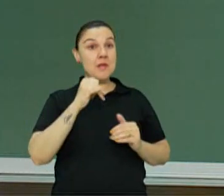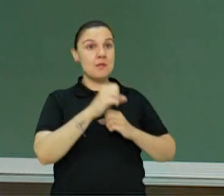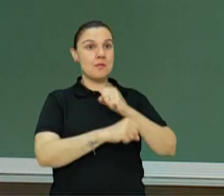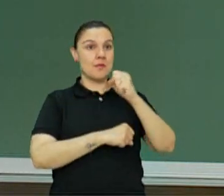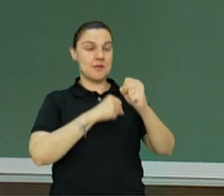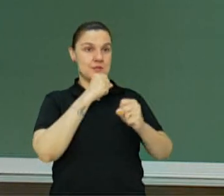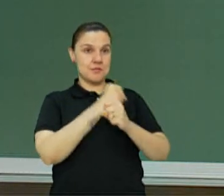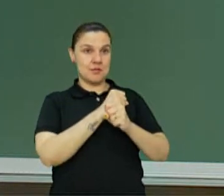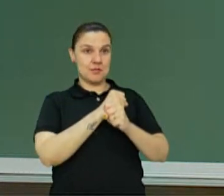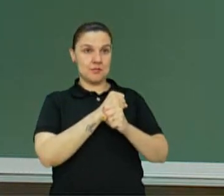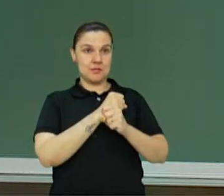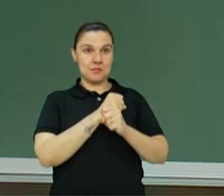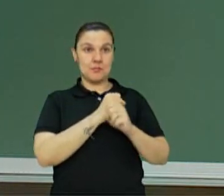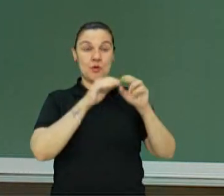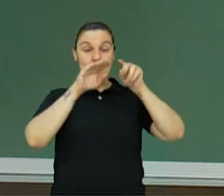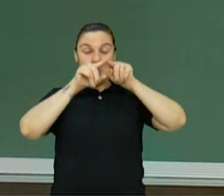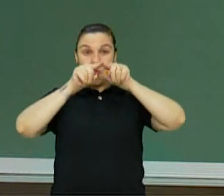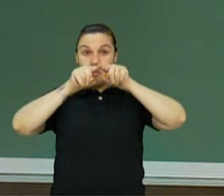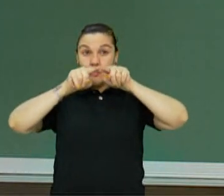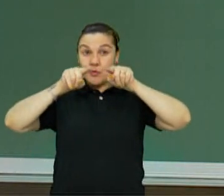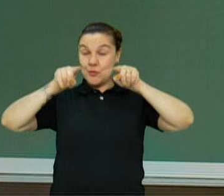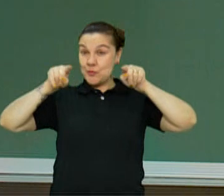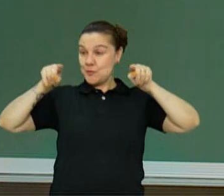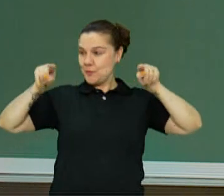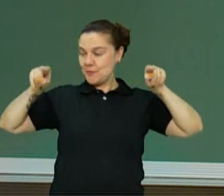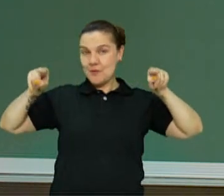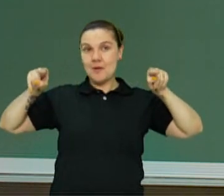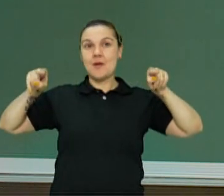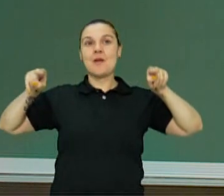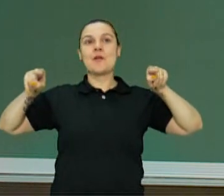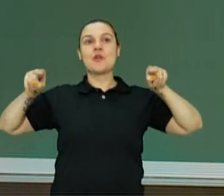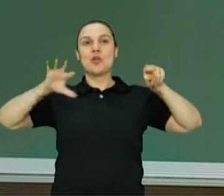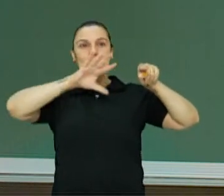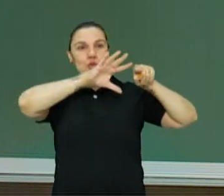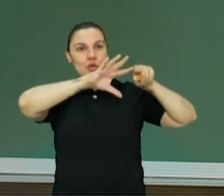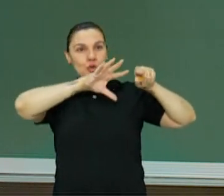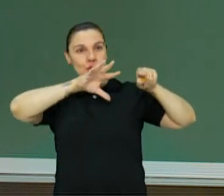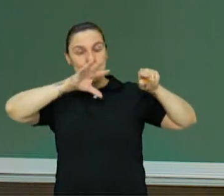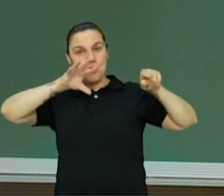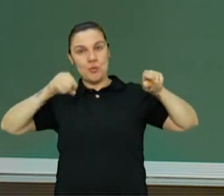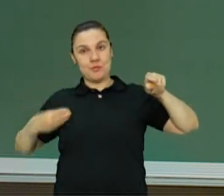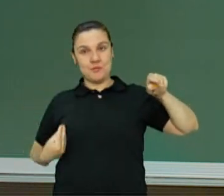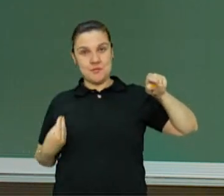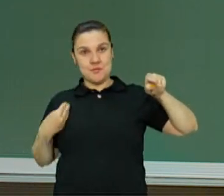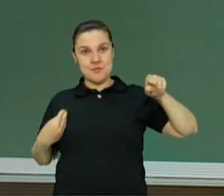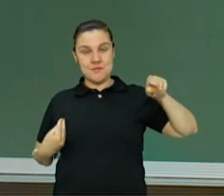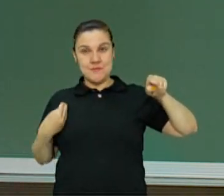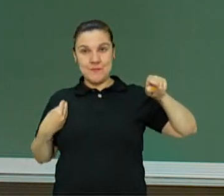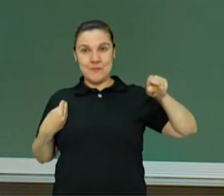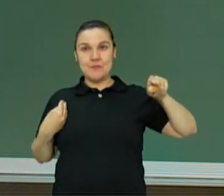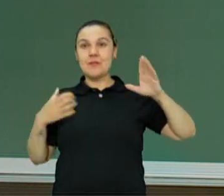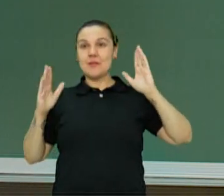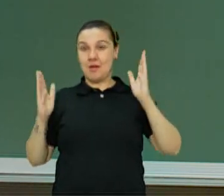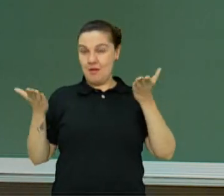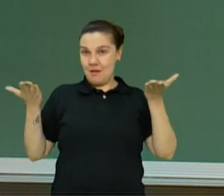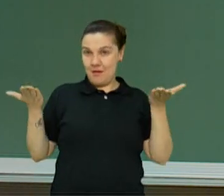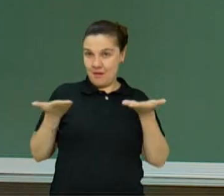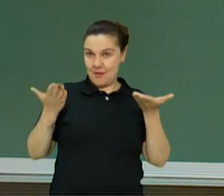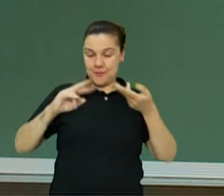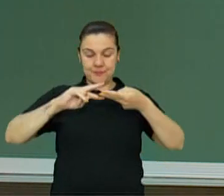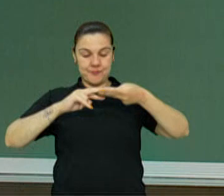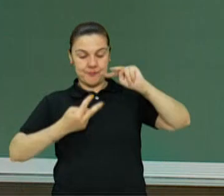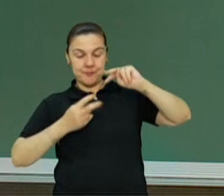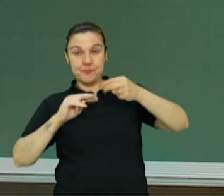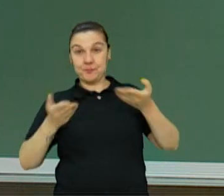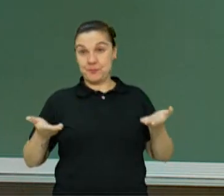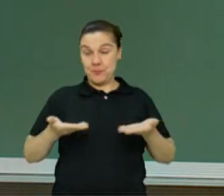anos. No topo dessa árvore eu tenho todos os seres que estão presentes no